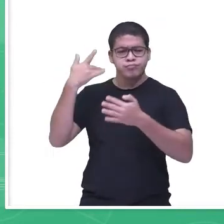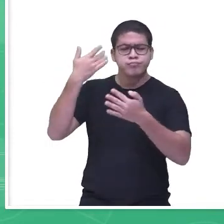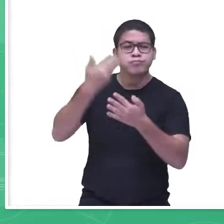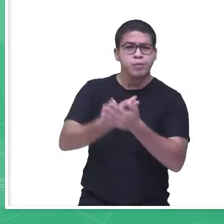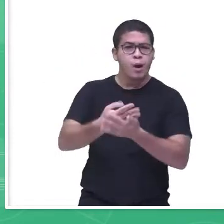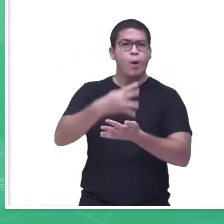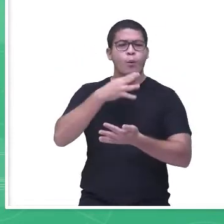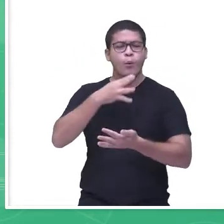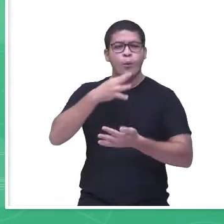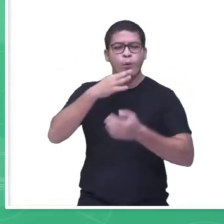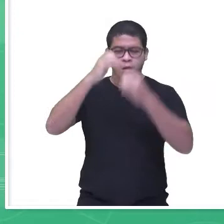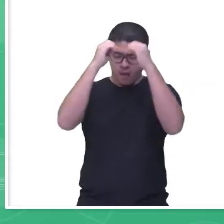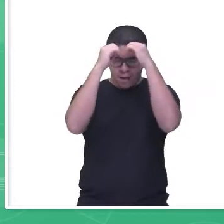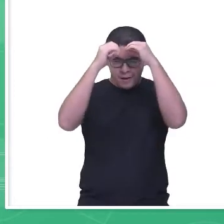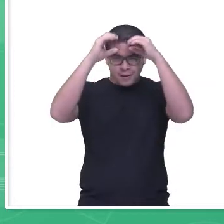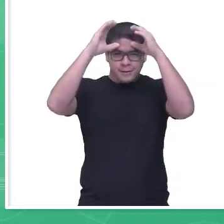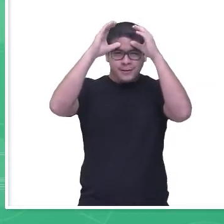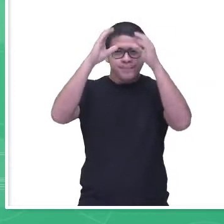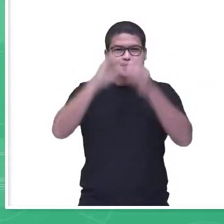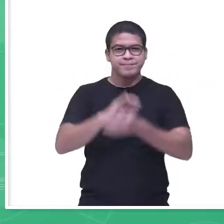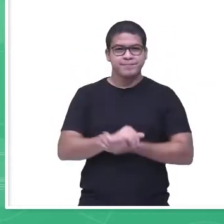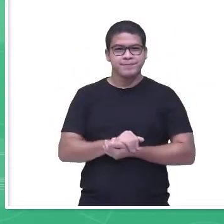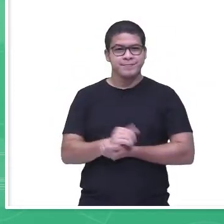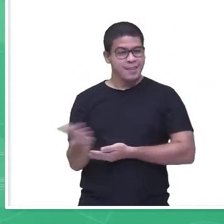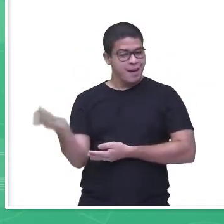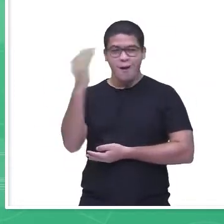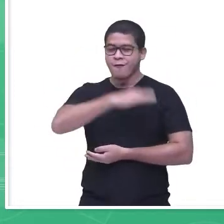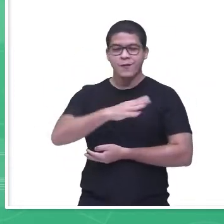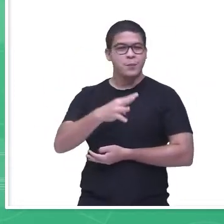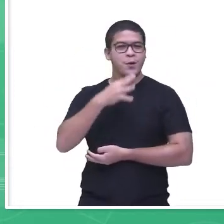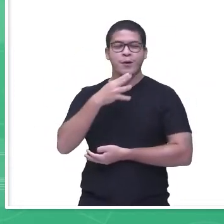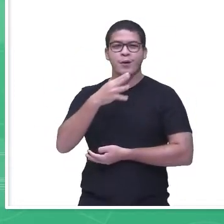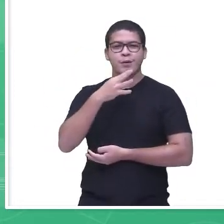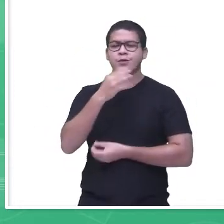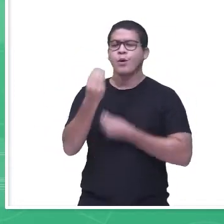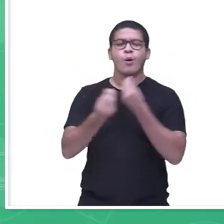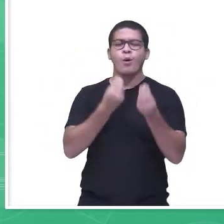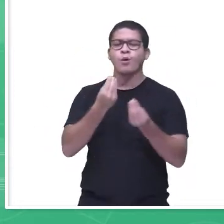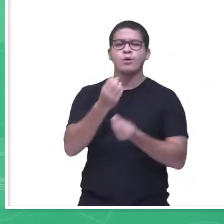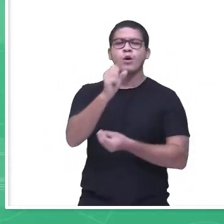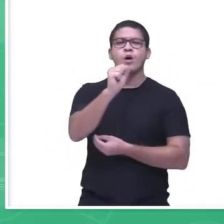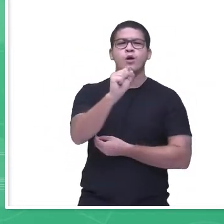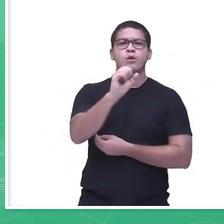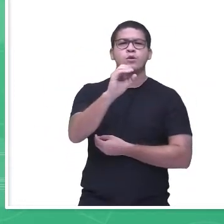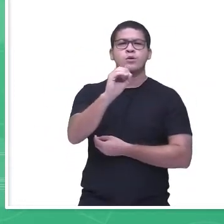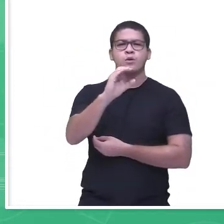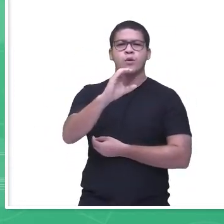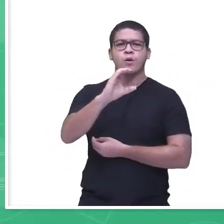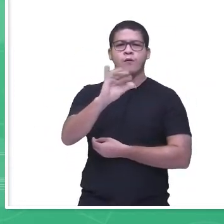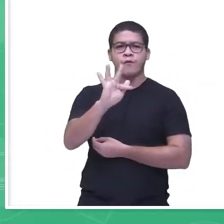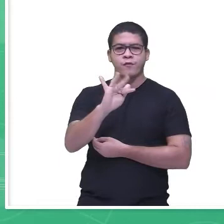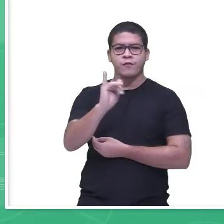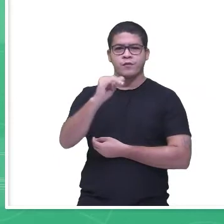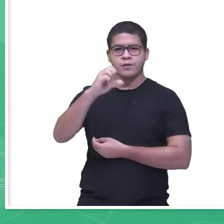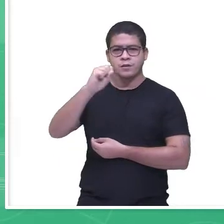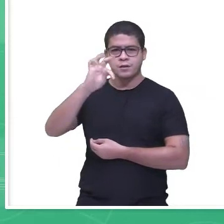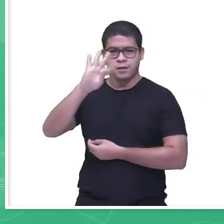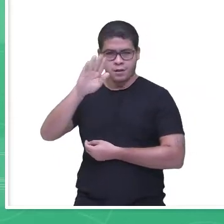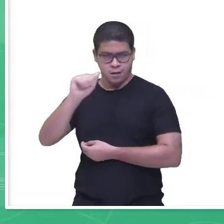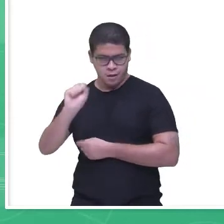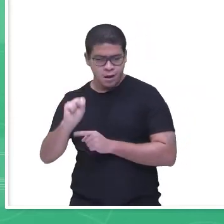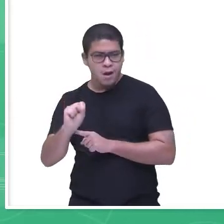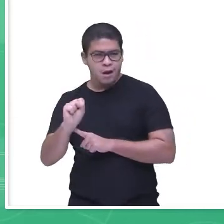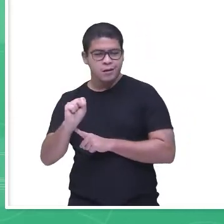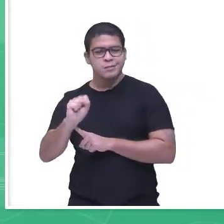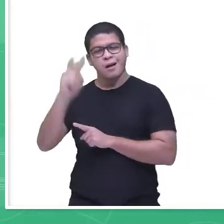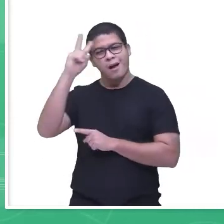lá conhecer um pouquinho mais sobre Sócrates e sobre os sofistas que Sócrates enfrentou durante muito tempo na